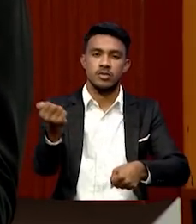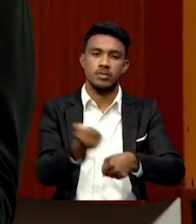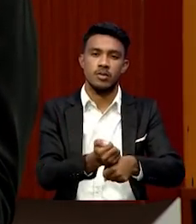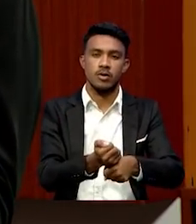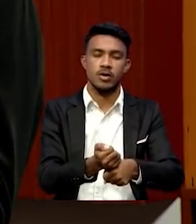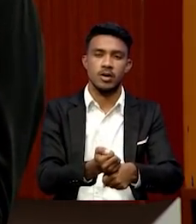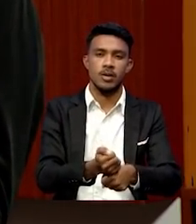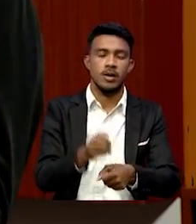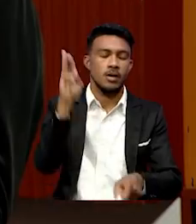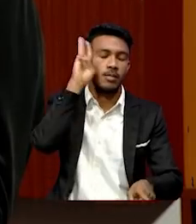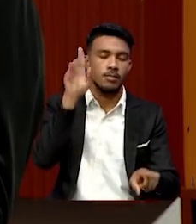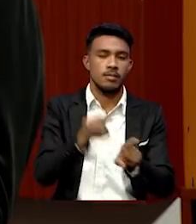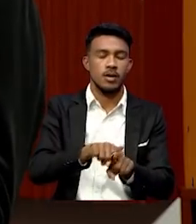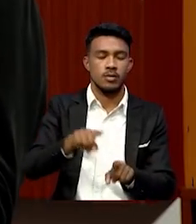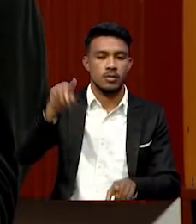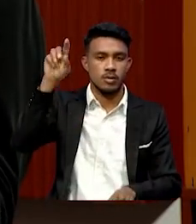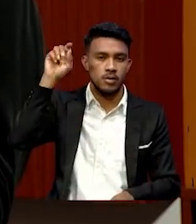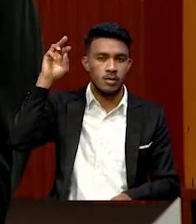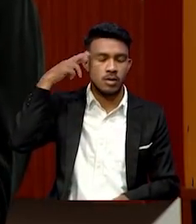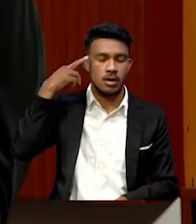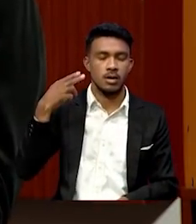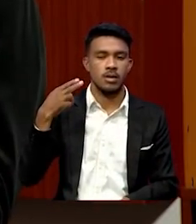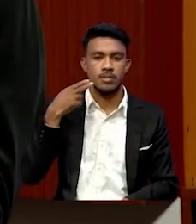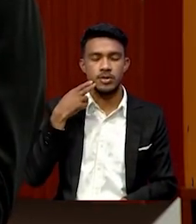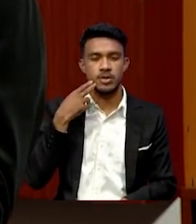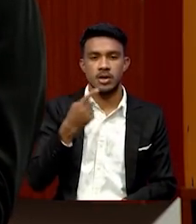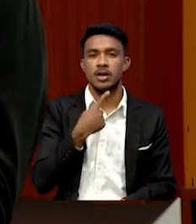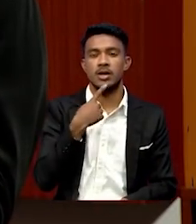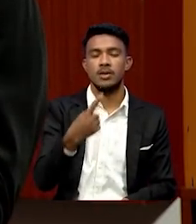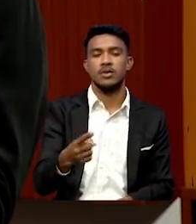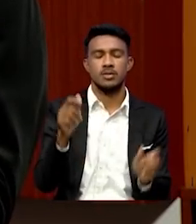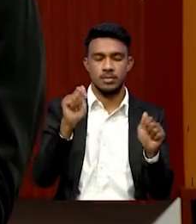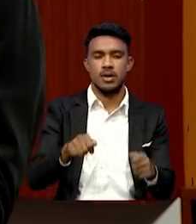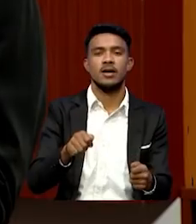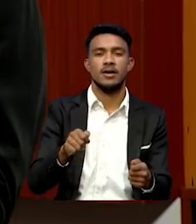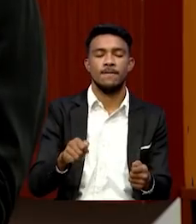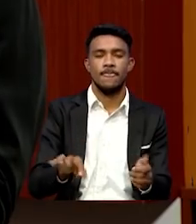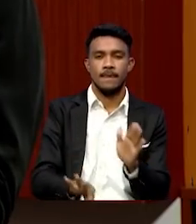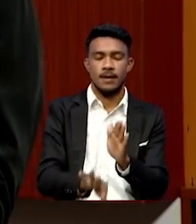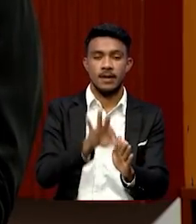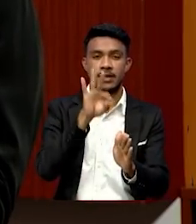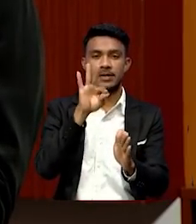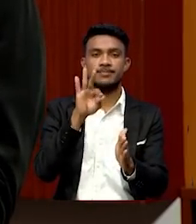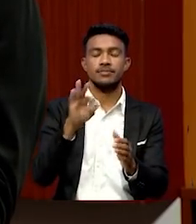Mão Ramos, e Mão Ramos e consegue, então, votos ir a Bote, também